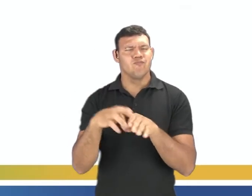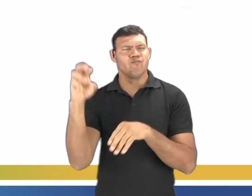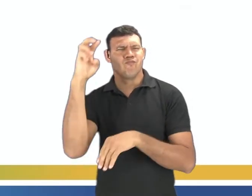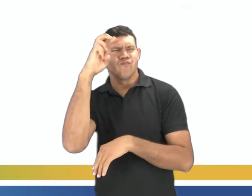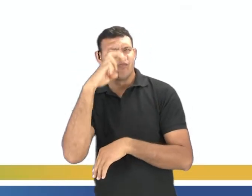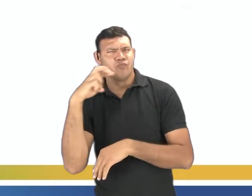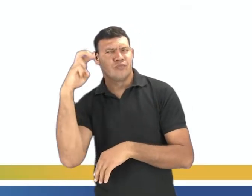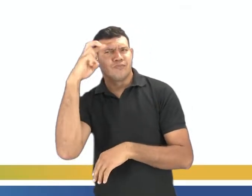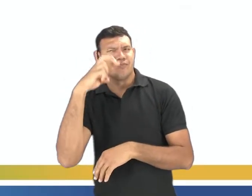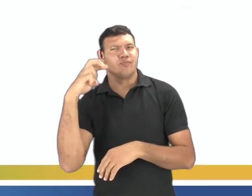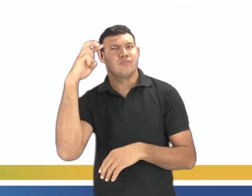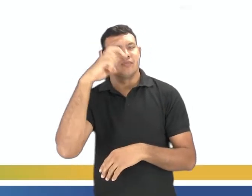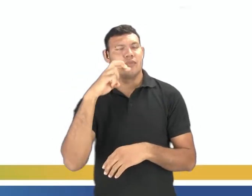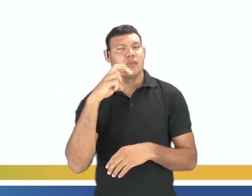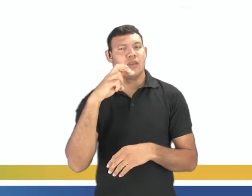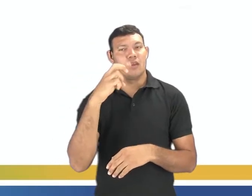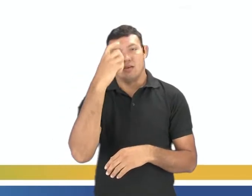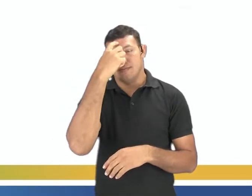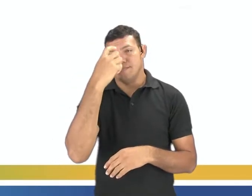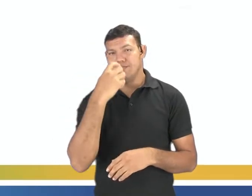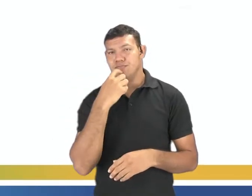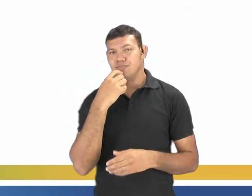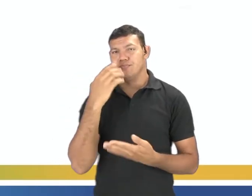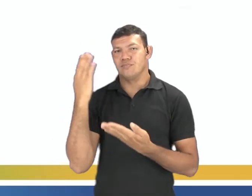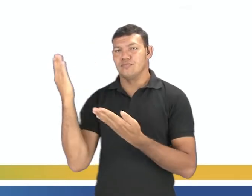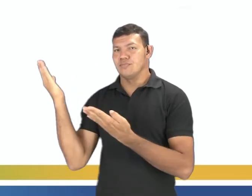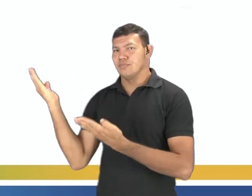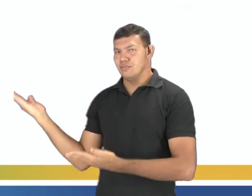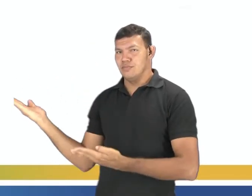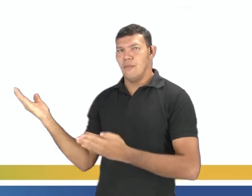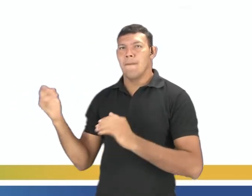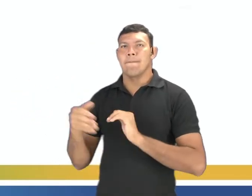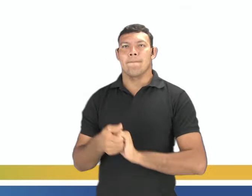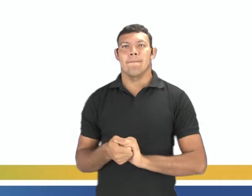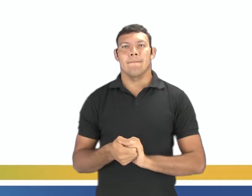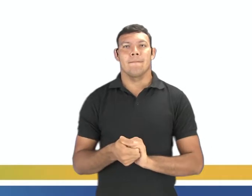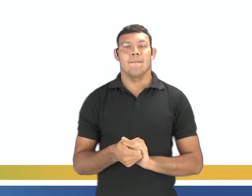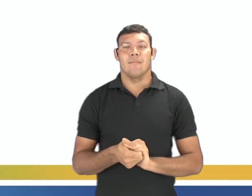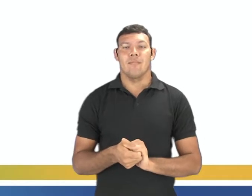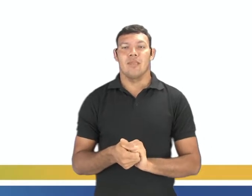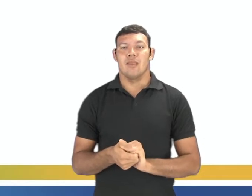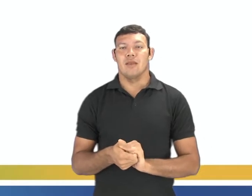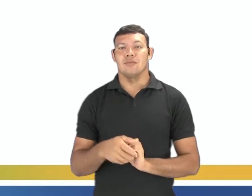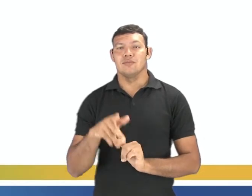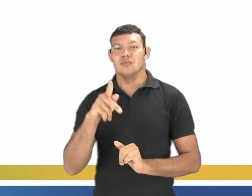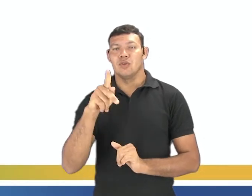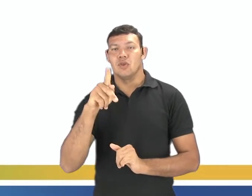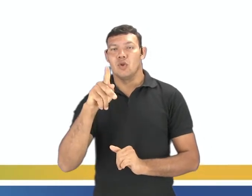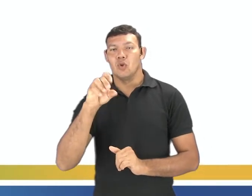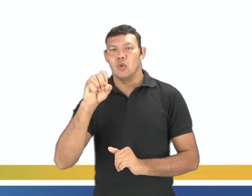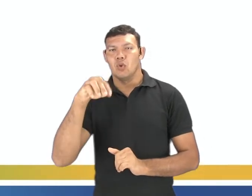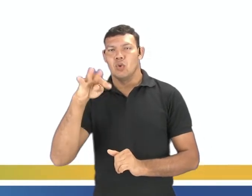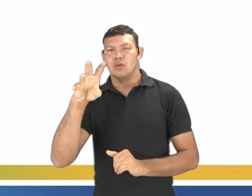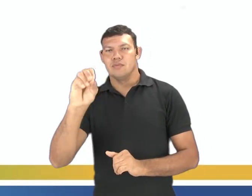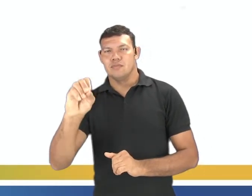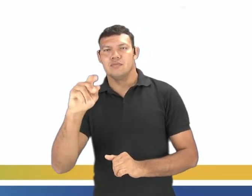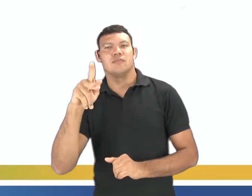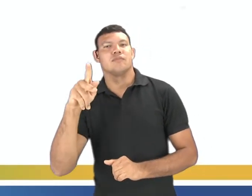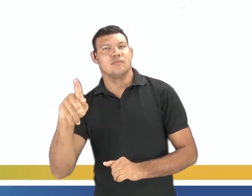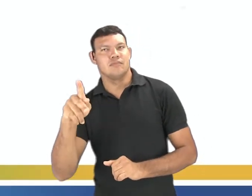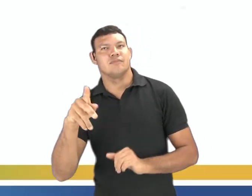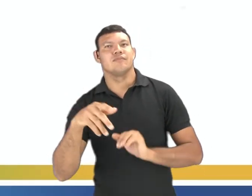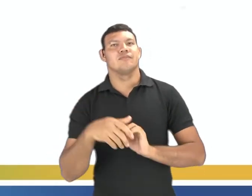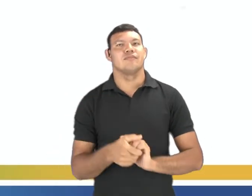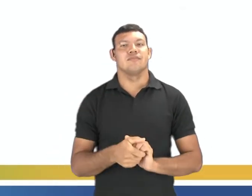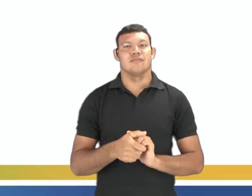então aí na na figura ao lado vocês veem a figura de um ponto p de uma reta r e um